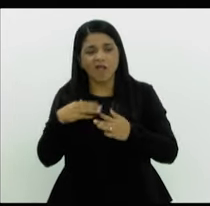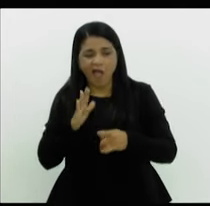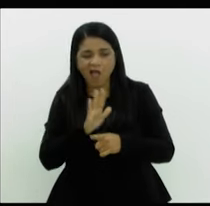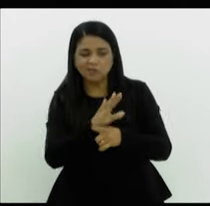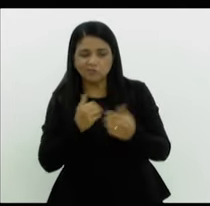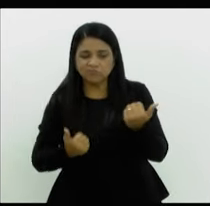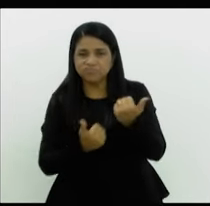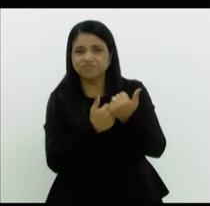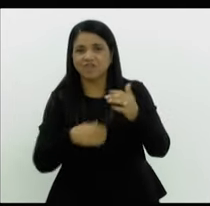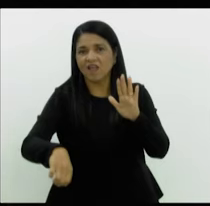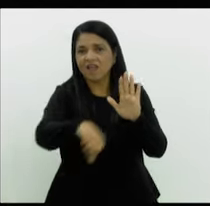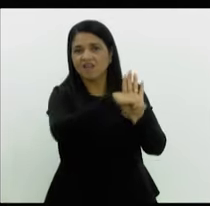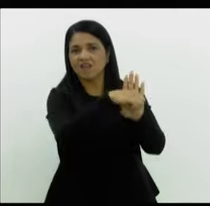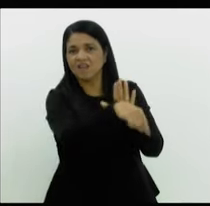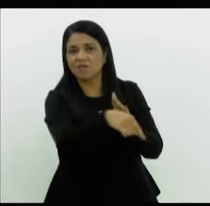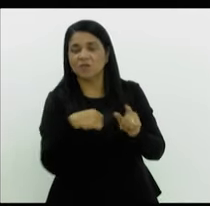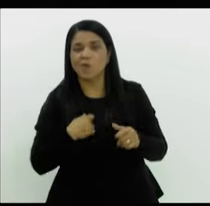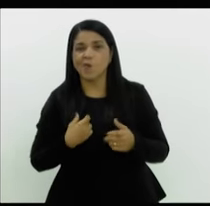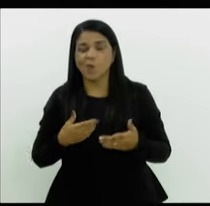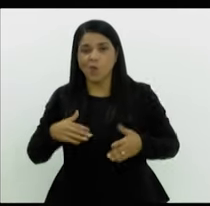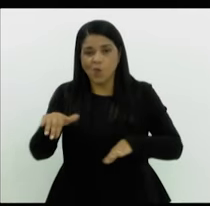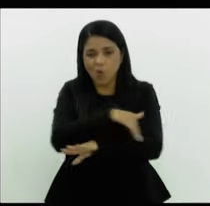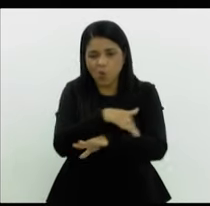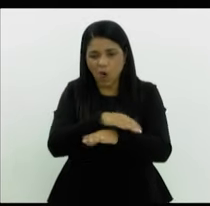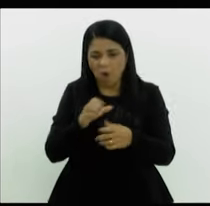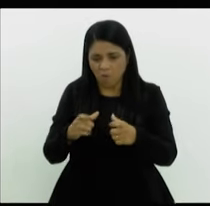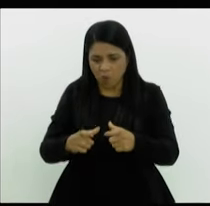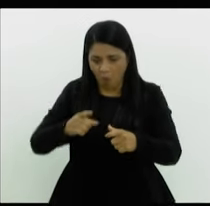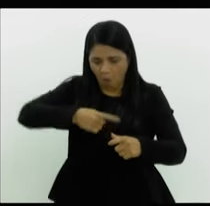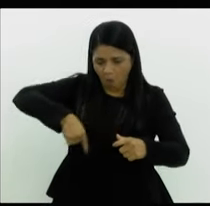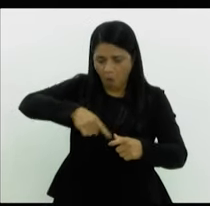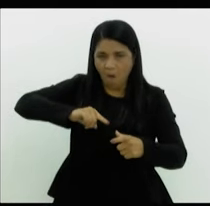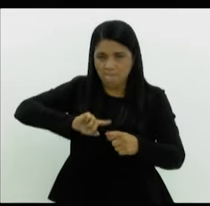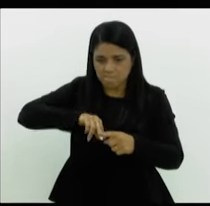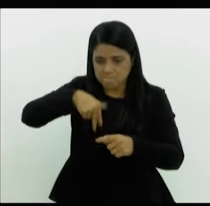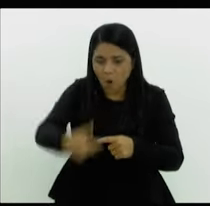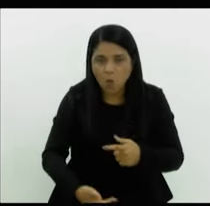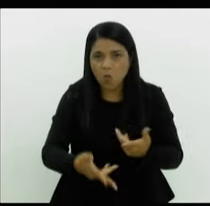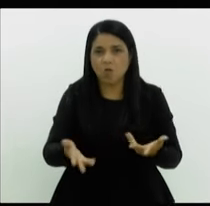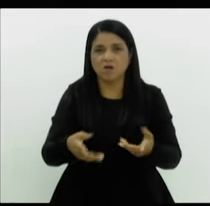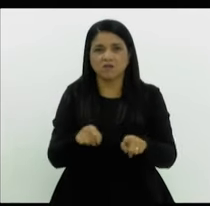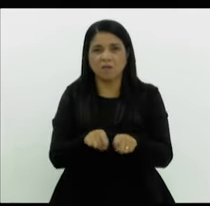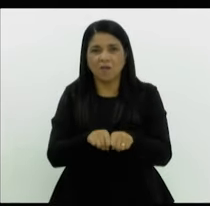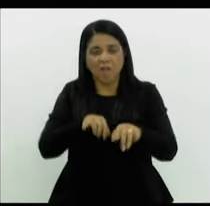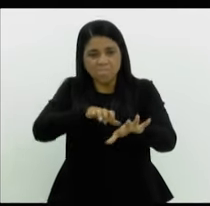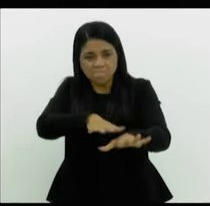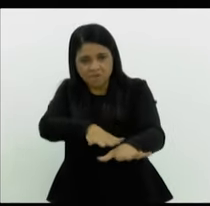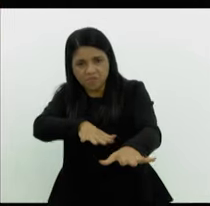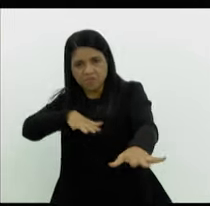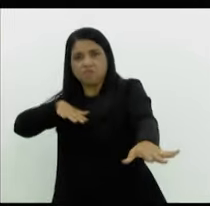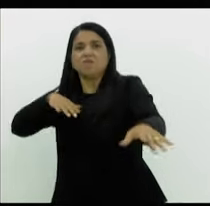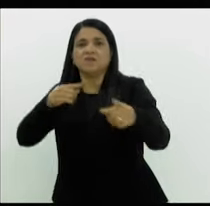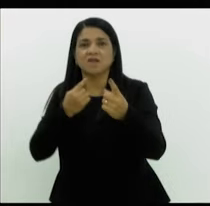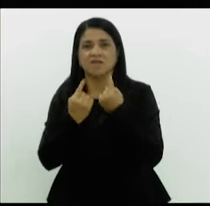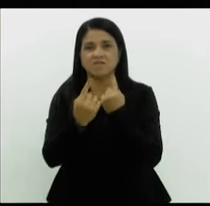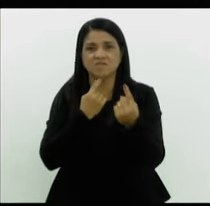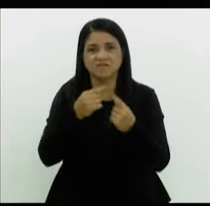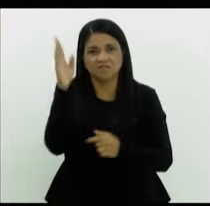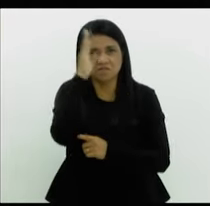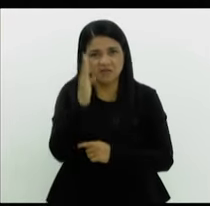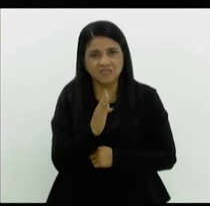delitos, ruas esburacadas, o interminável congestionamento na Avenida Brasil,